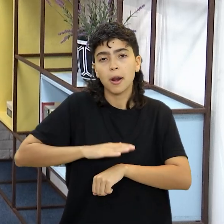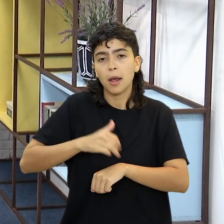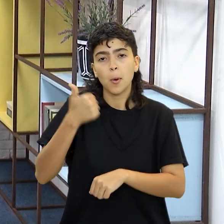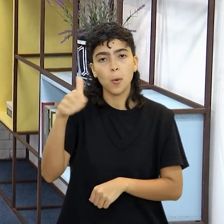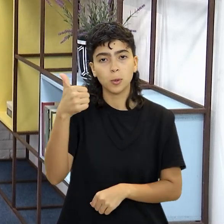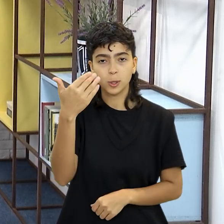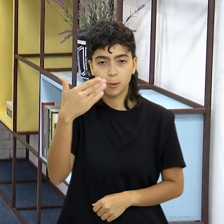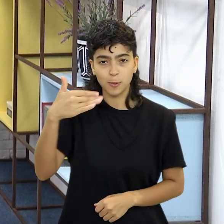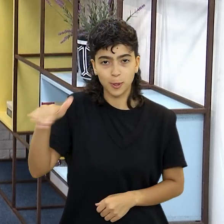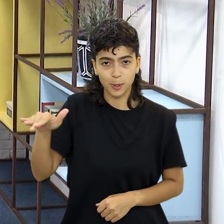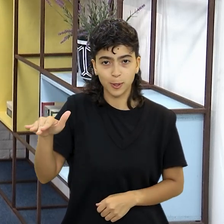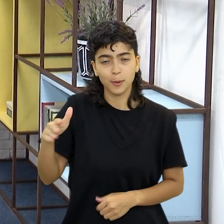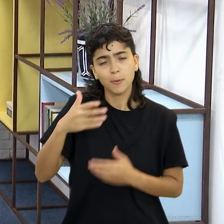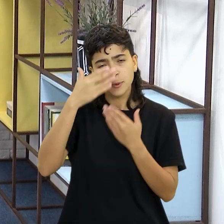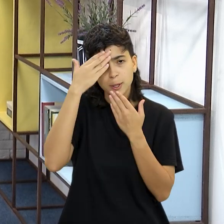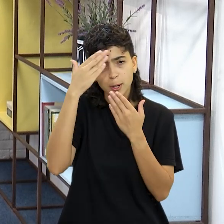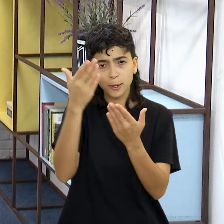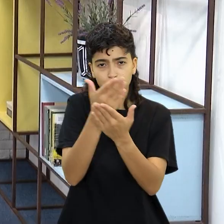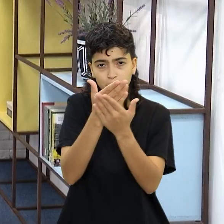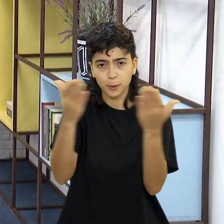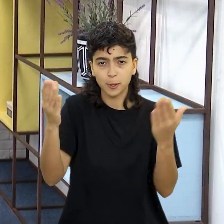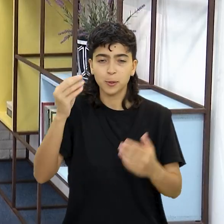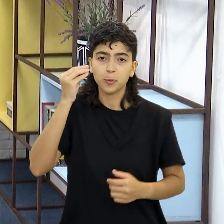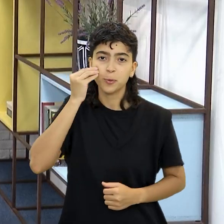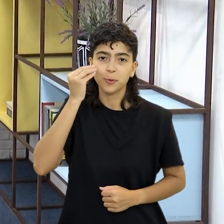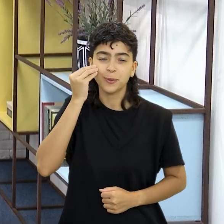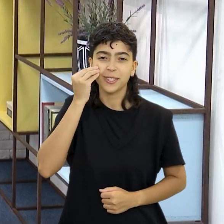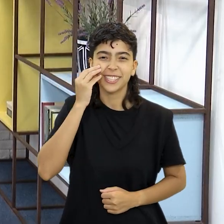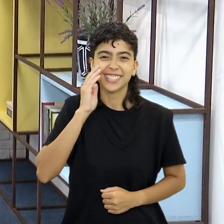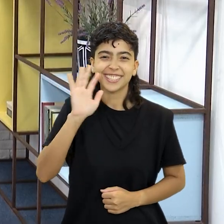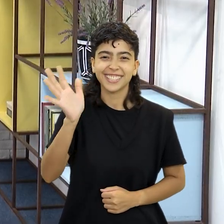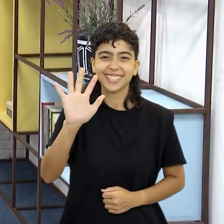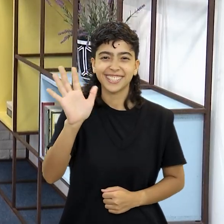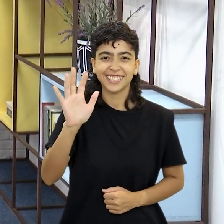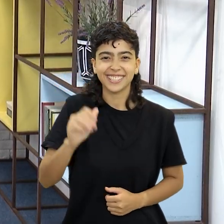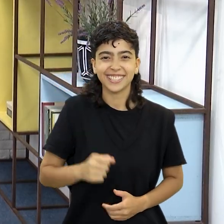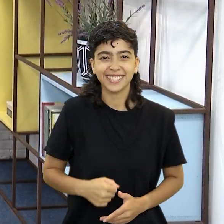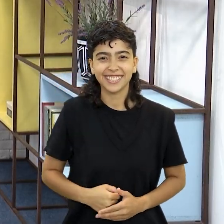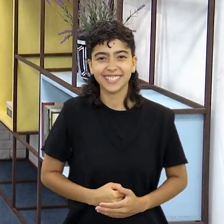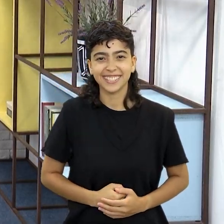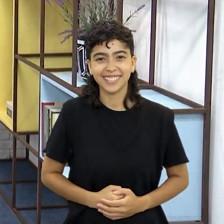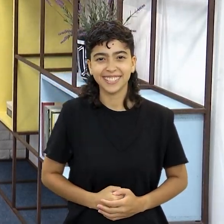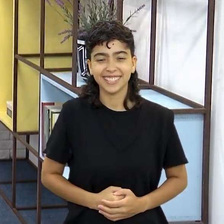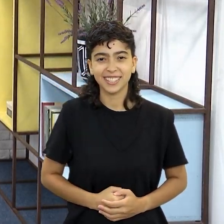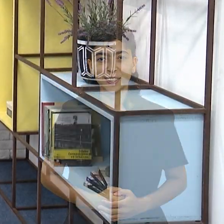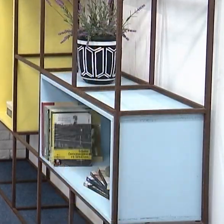às 11h30 da manhã. Muito obrigado pela companhia, beijos e até mais.